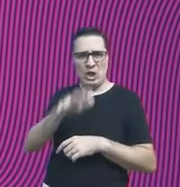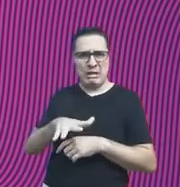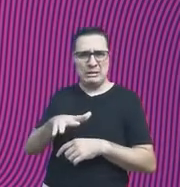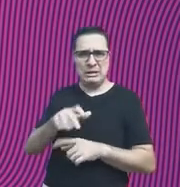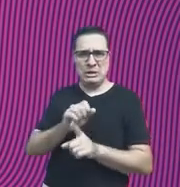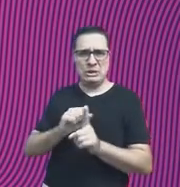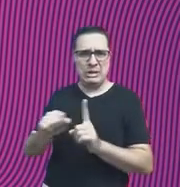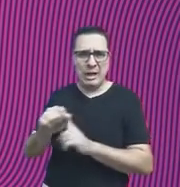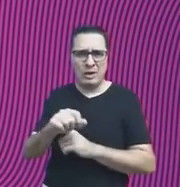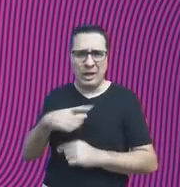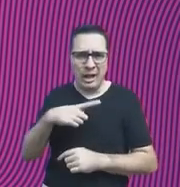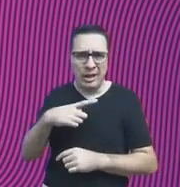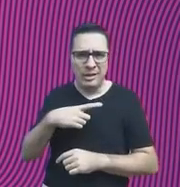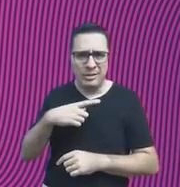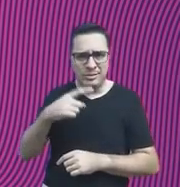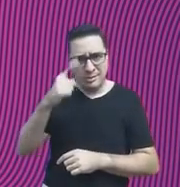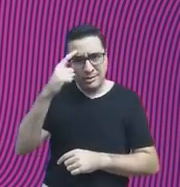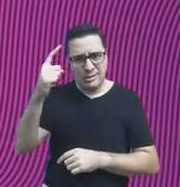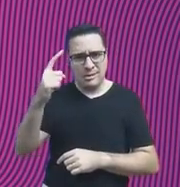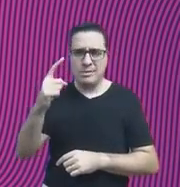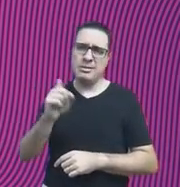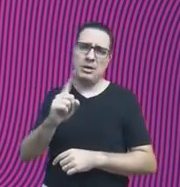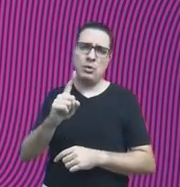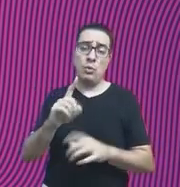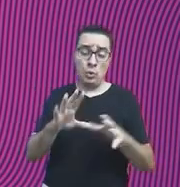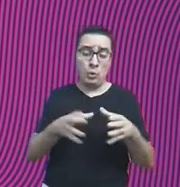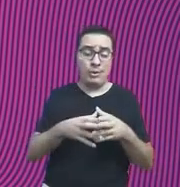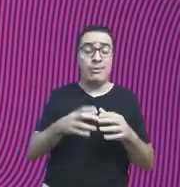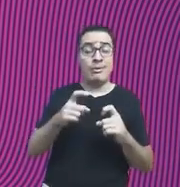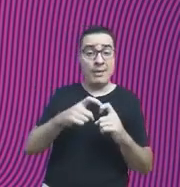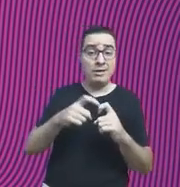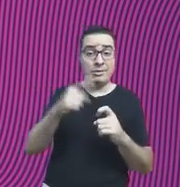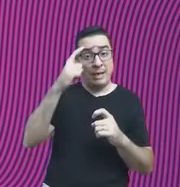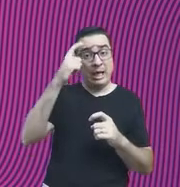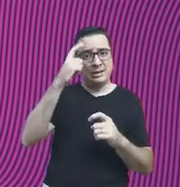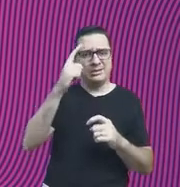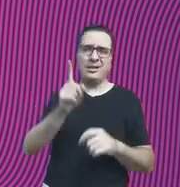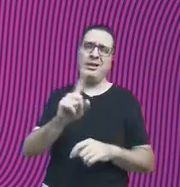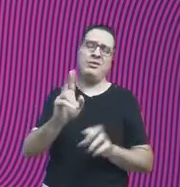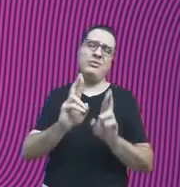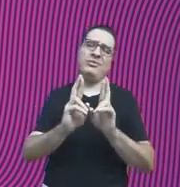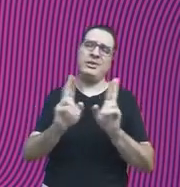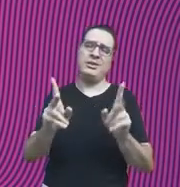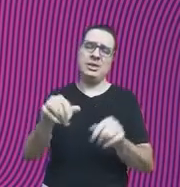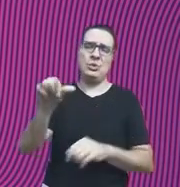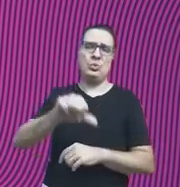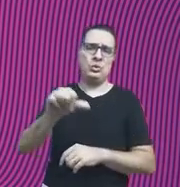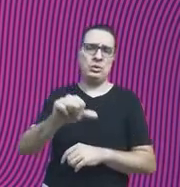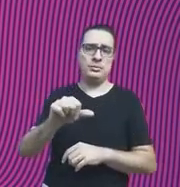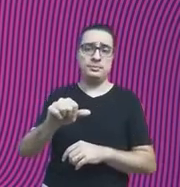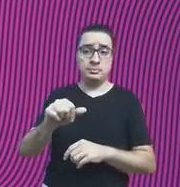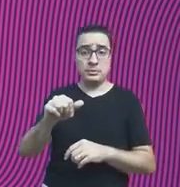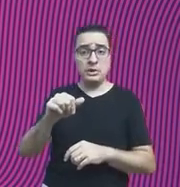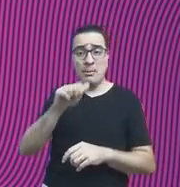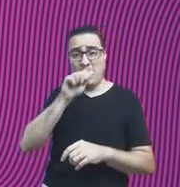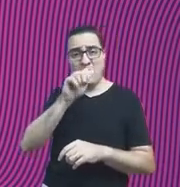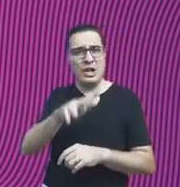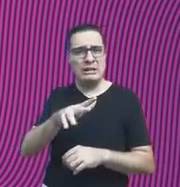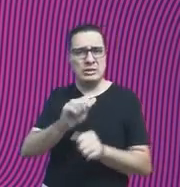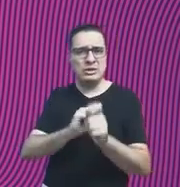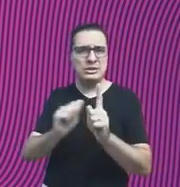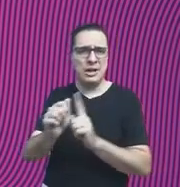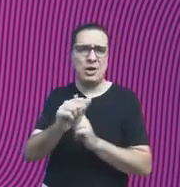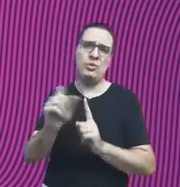pensam, principalmente da comunidade médica, é totalmente enganoso. Na realidade, não é uma violência social, é uma imanência